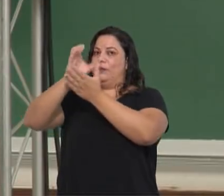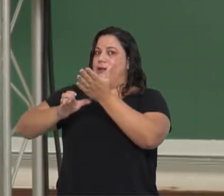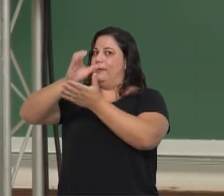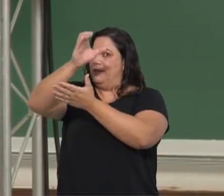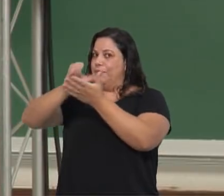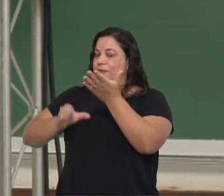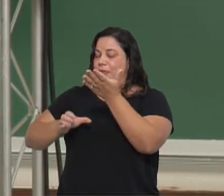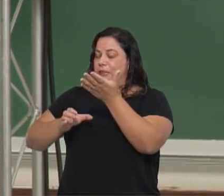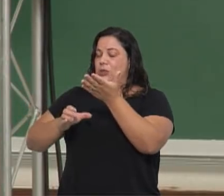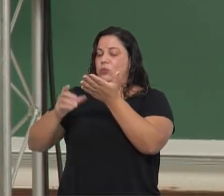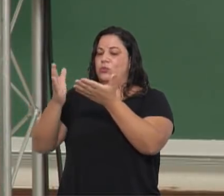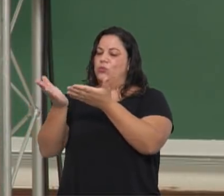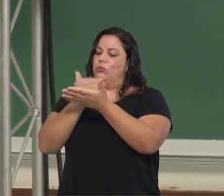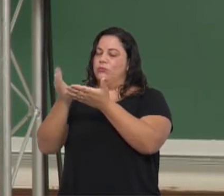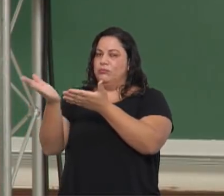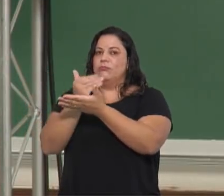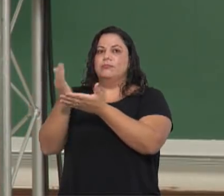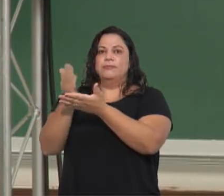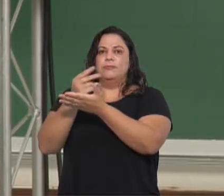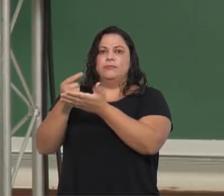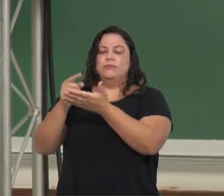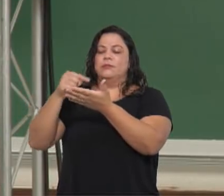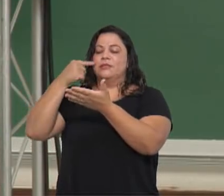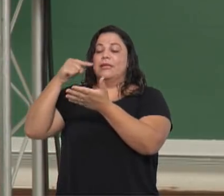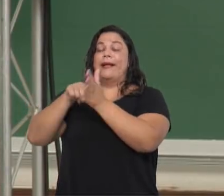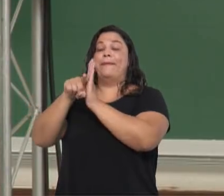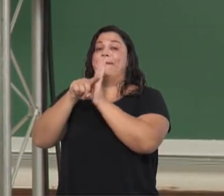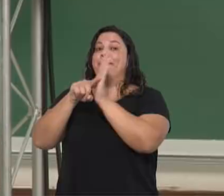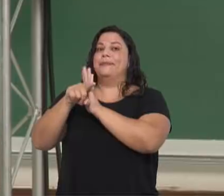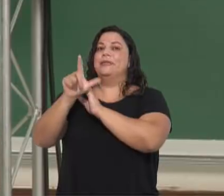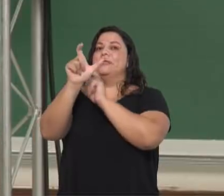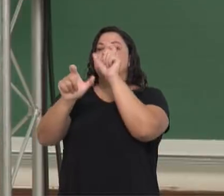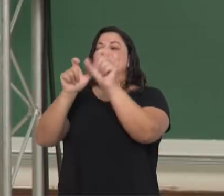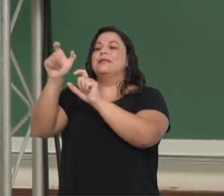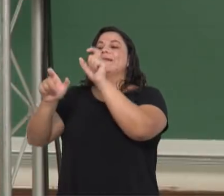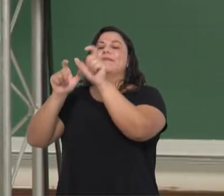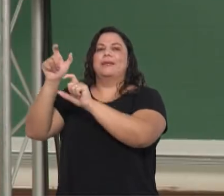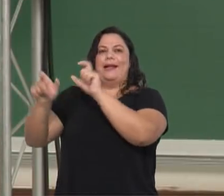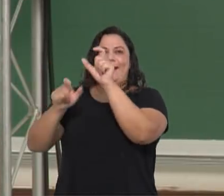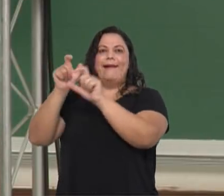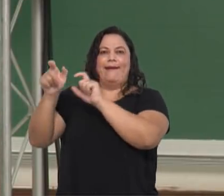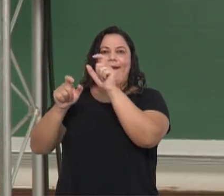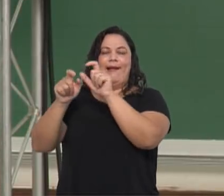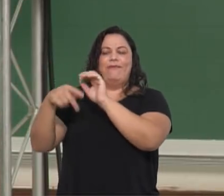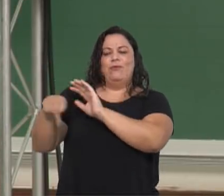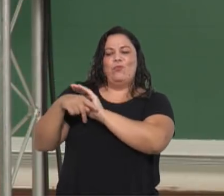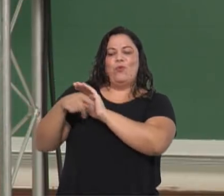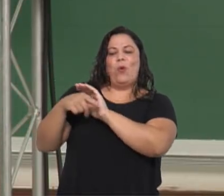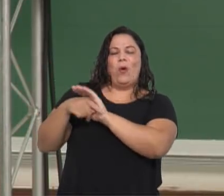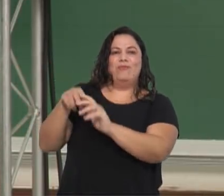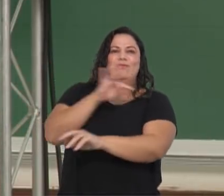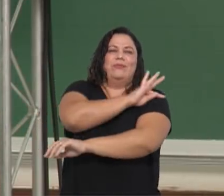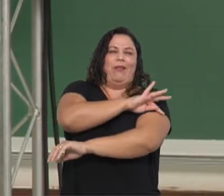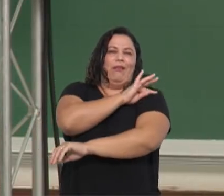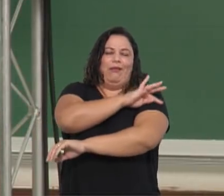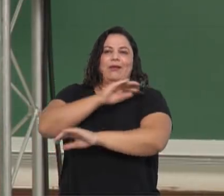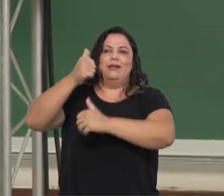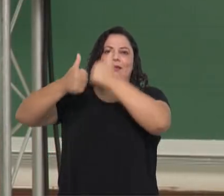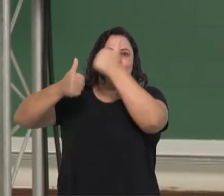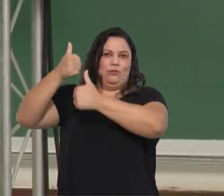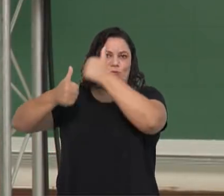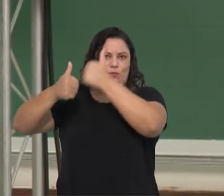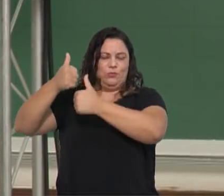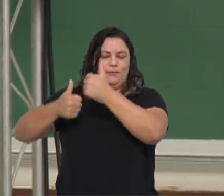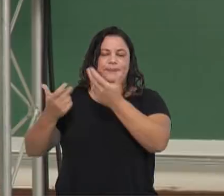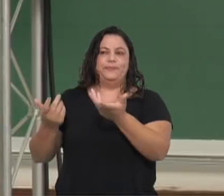verificar que lá abre um campo enorme para pesquisa de palavras técnicas do futebol, tá? Você vai